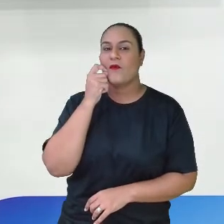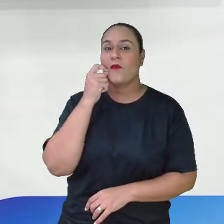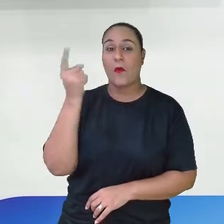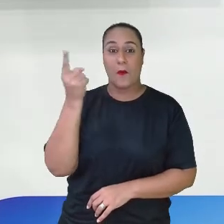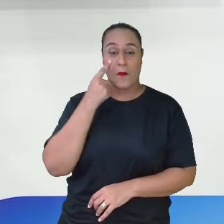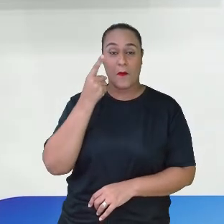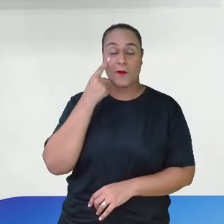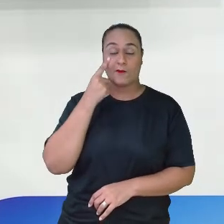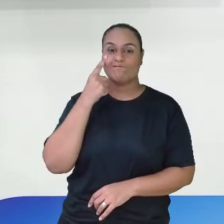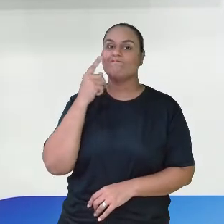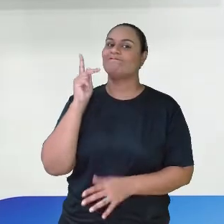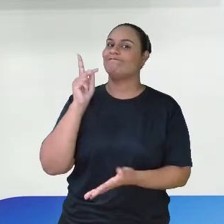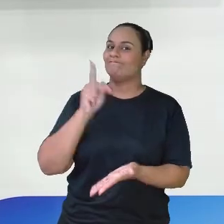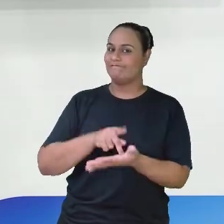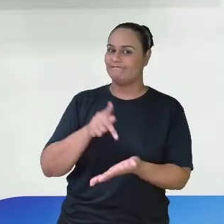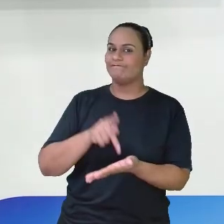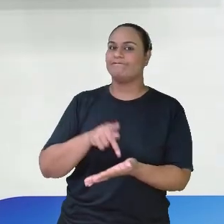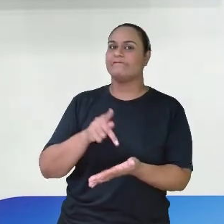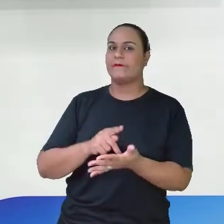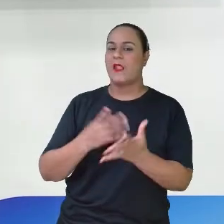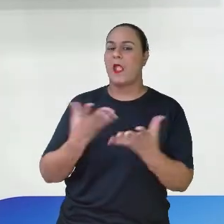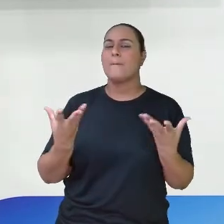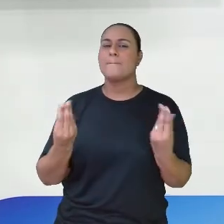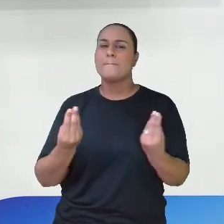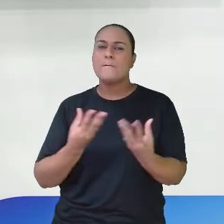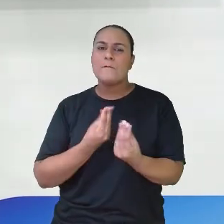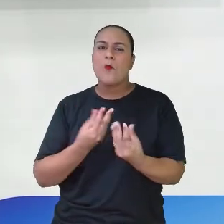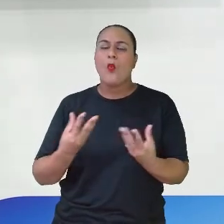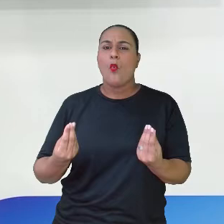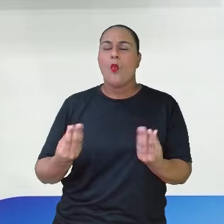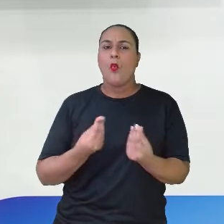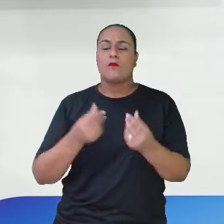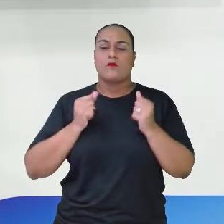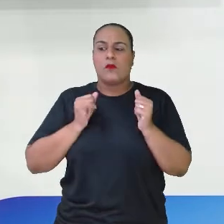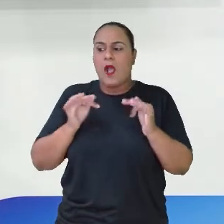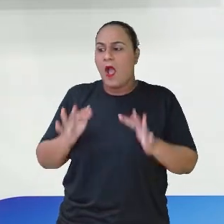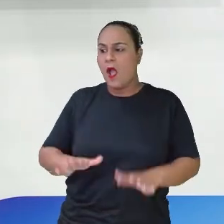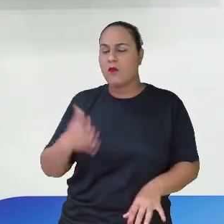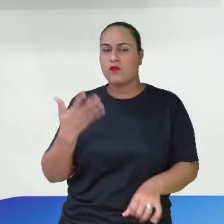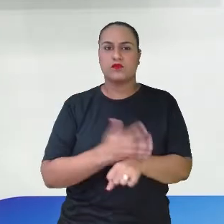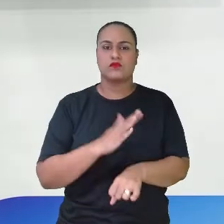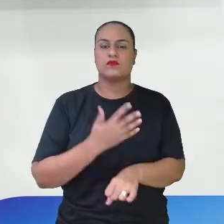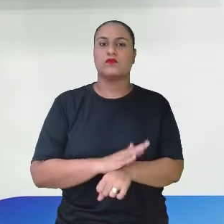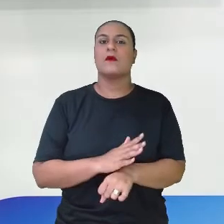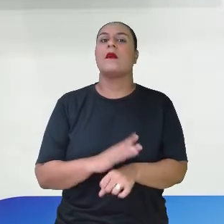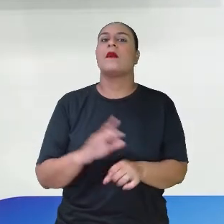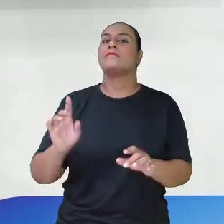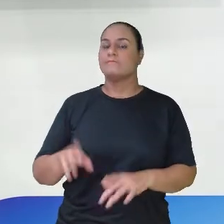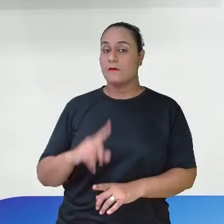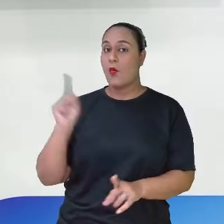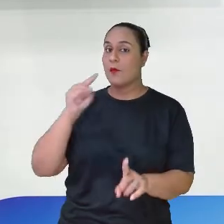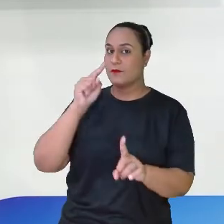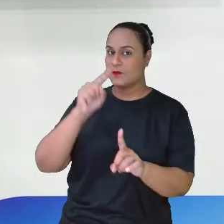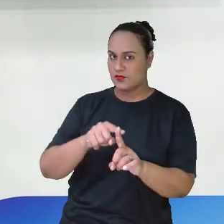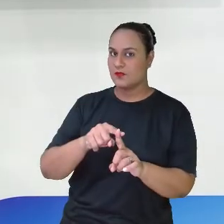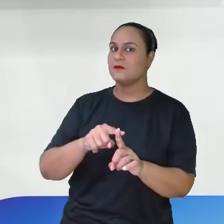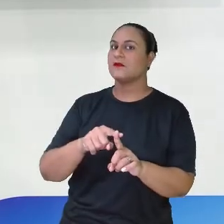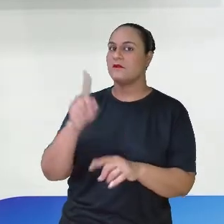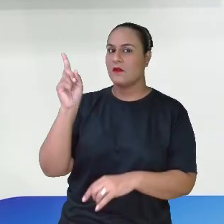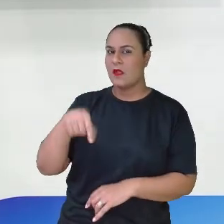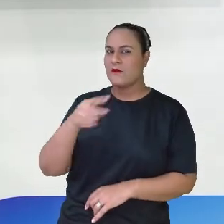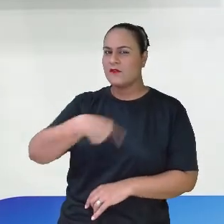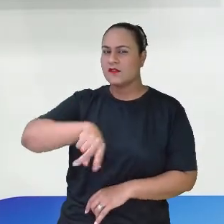só, realmente tinha muita ação nessa história. E a ideia era justamente essa, vocês